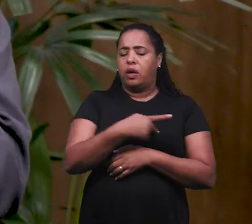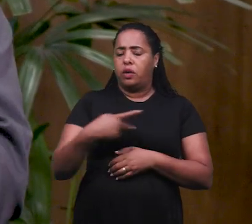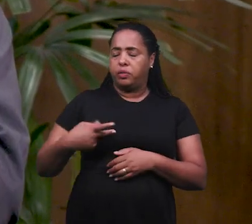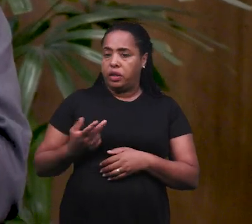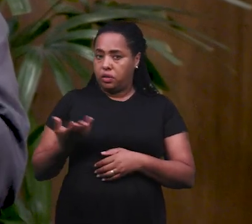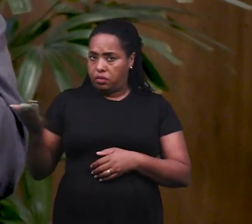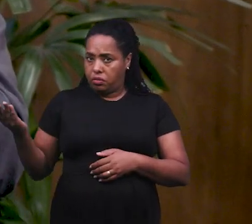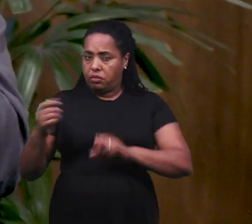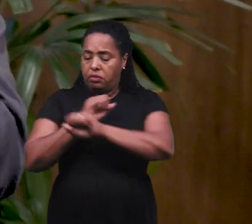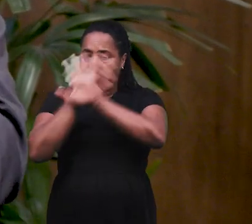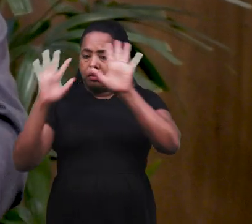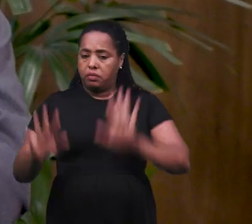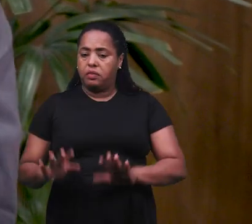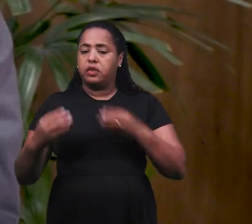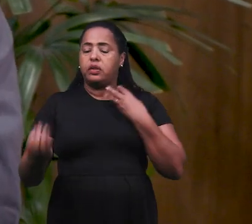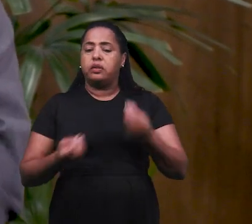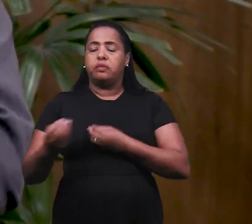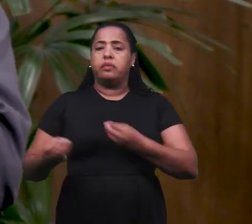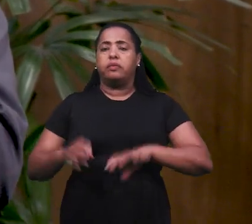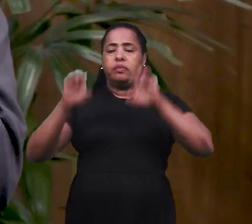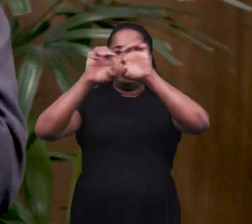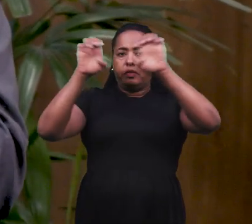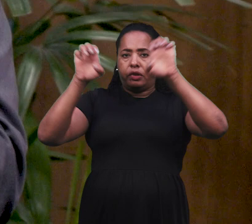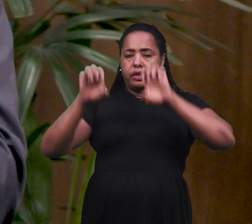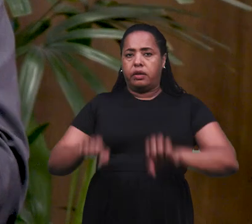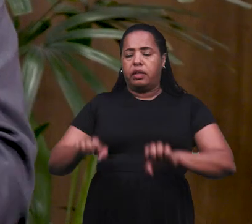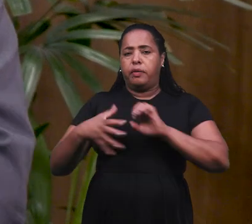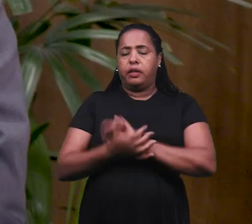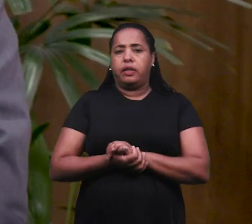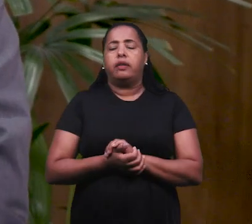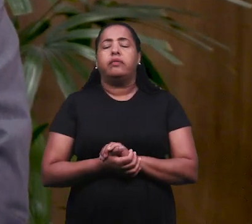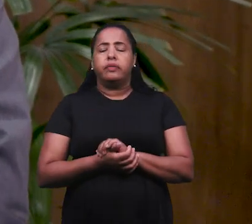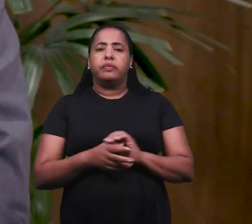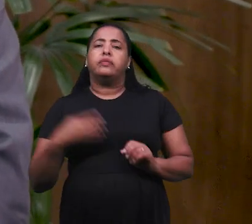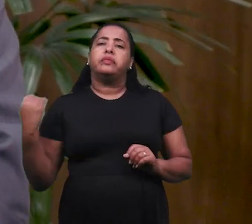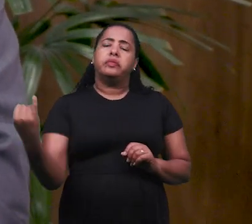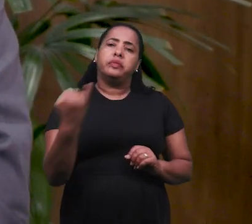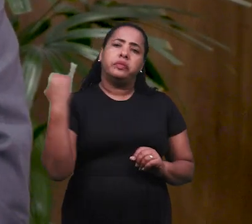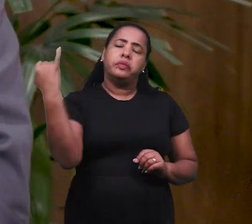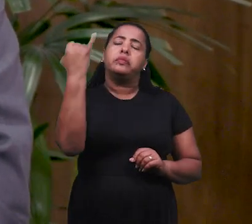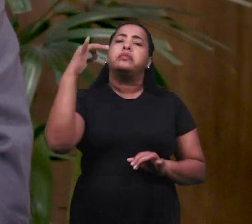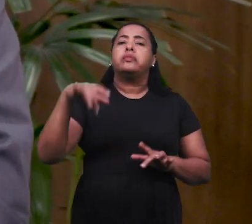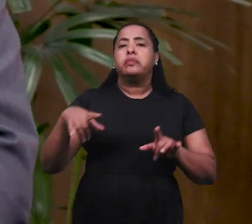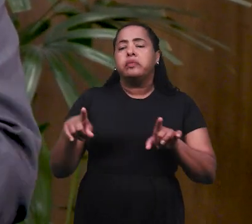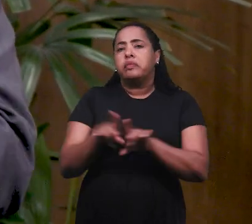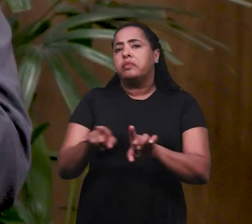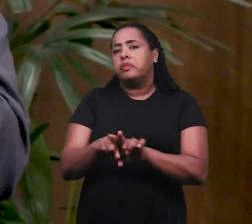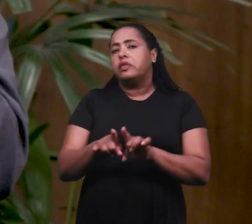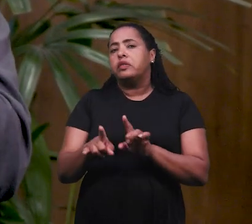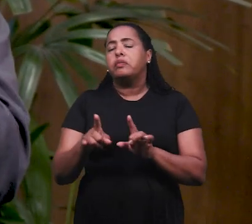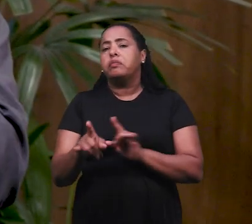bons esclarecimentos falando sobre a estrutura da escola, e que é muito importante, mas